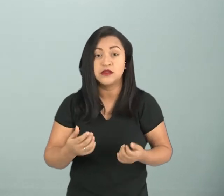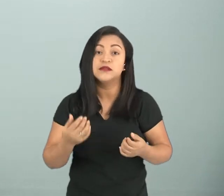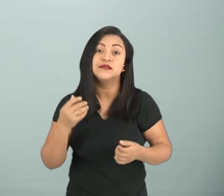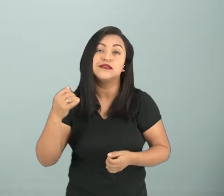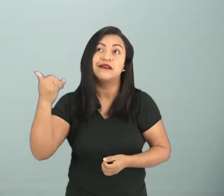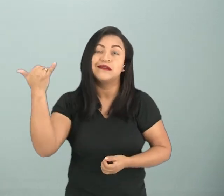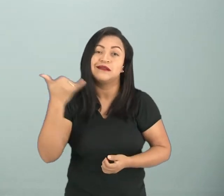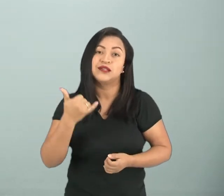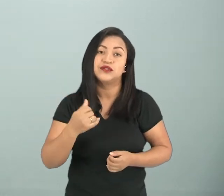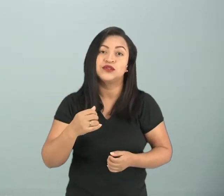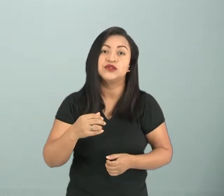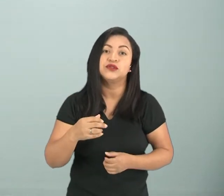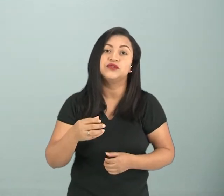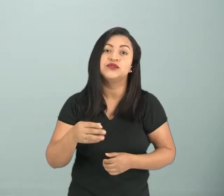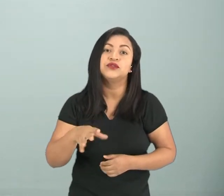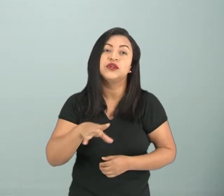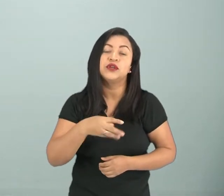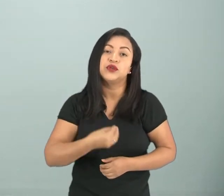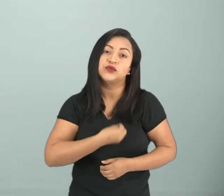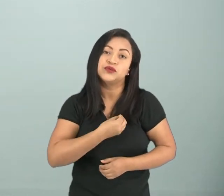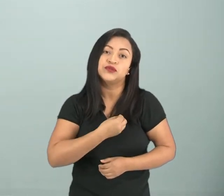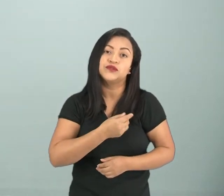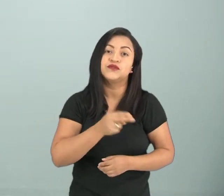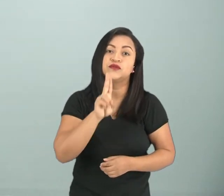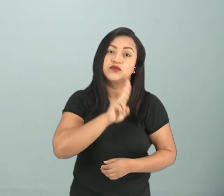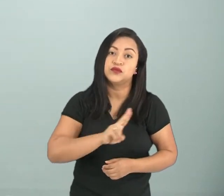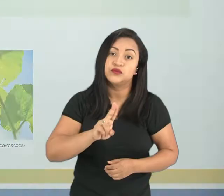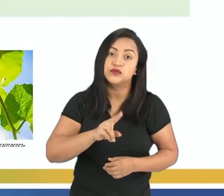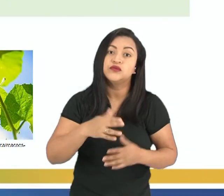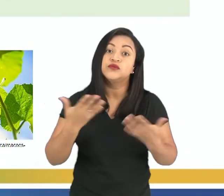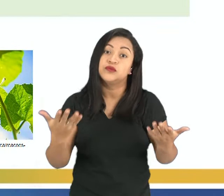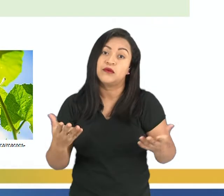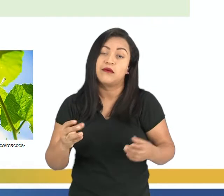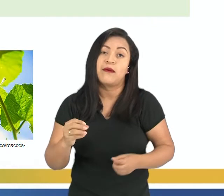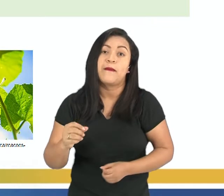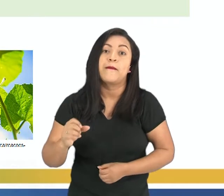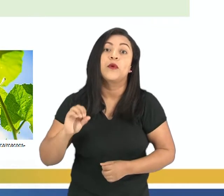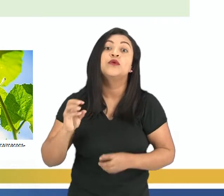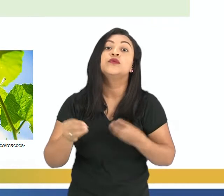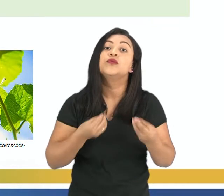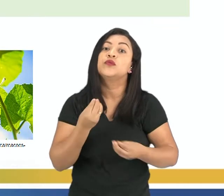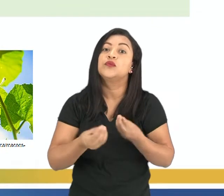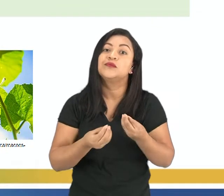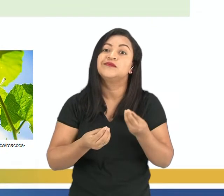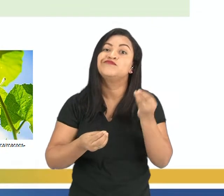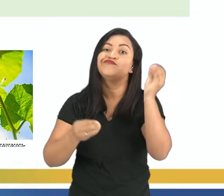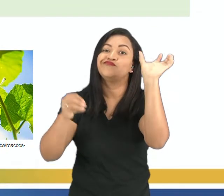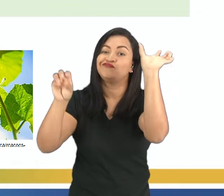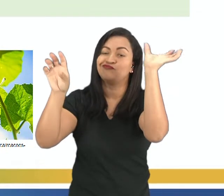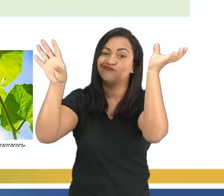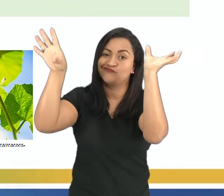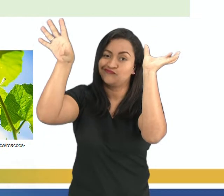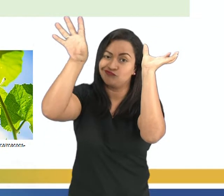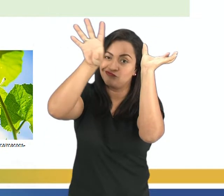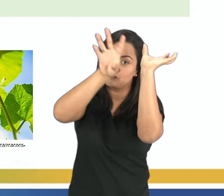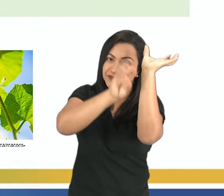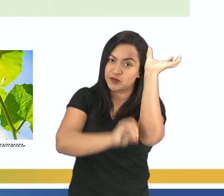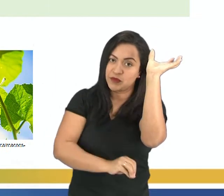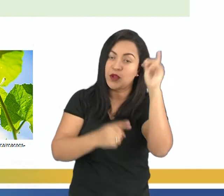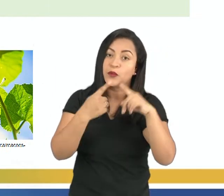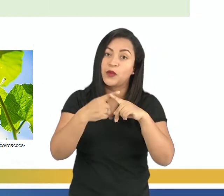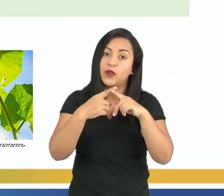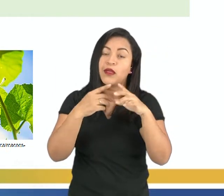utilizam, ela vai ser proveniente do processo de fotossíntese, tá? Porque as plantas, a energia que as